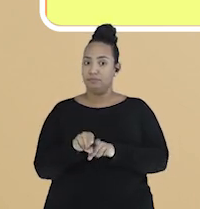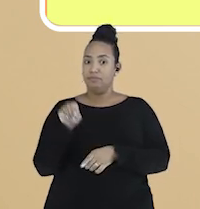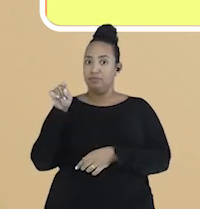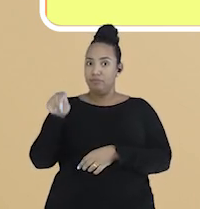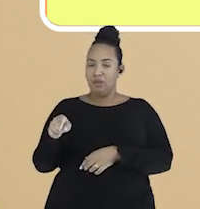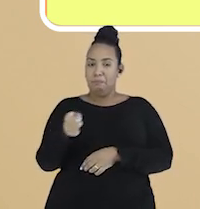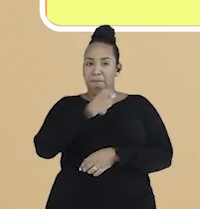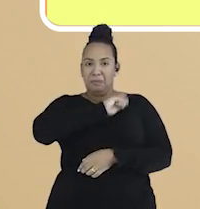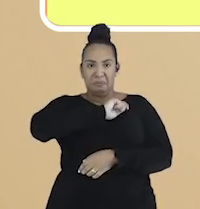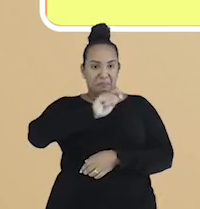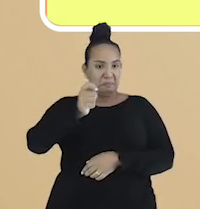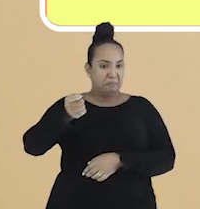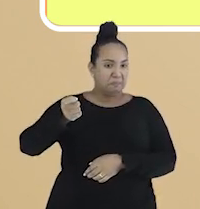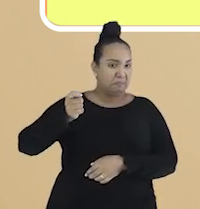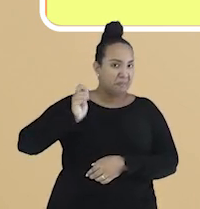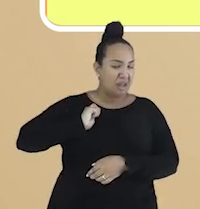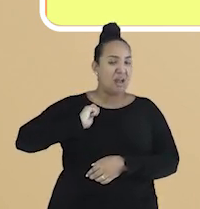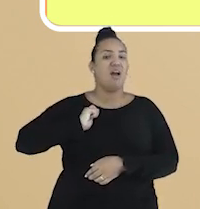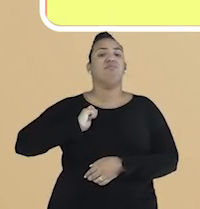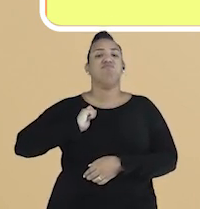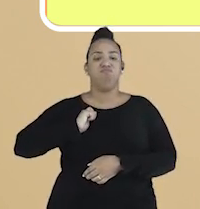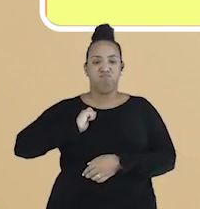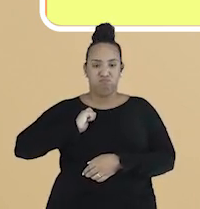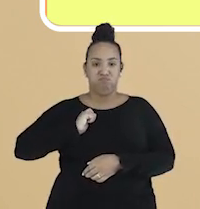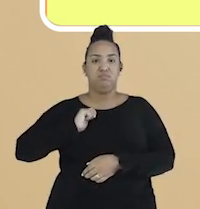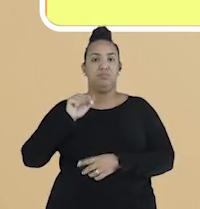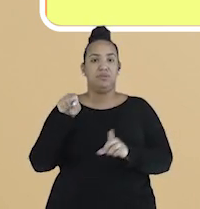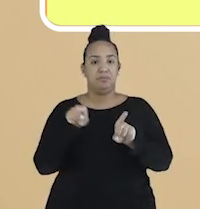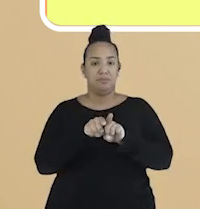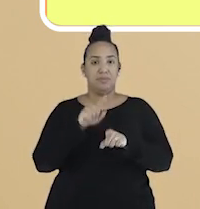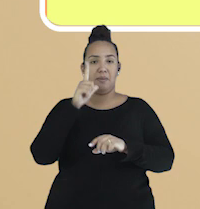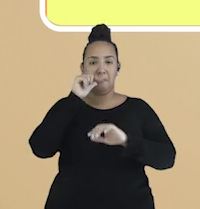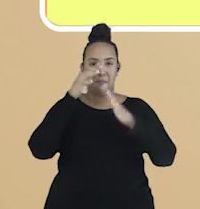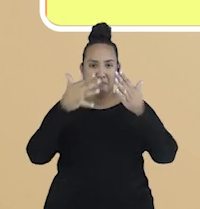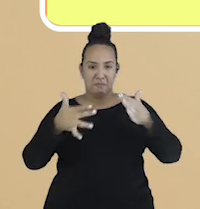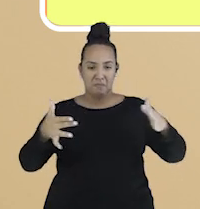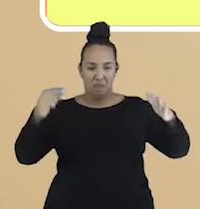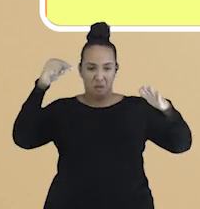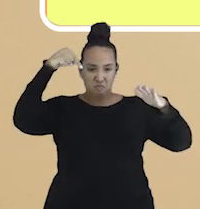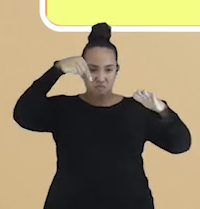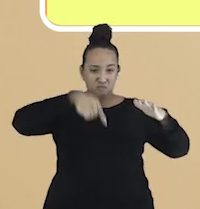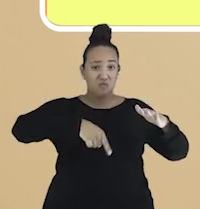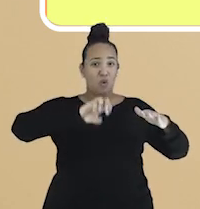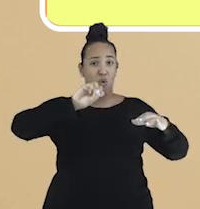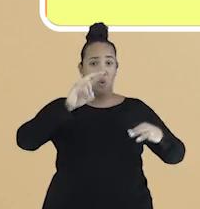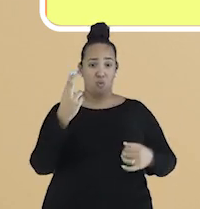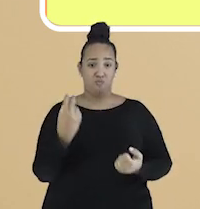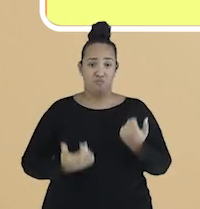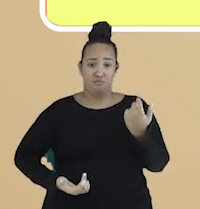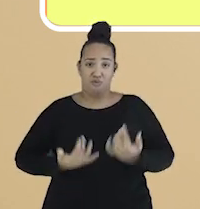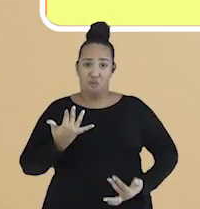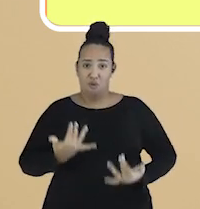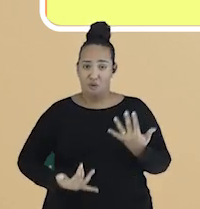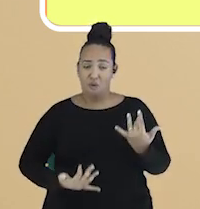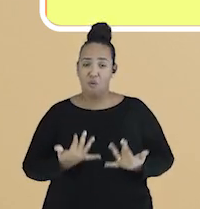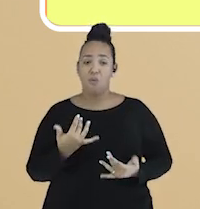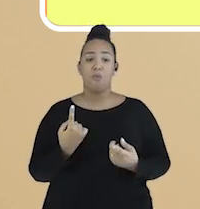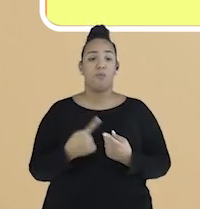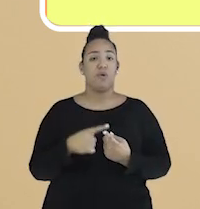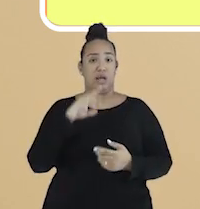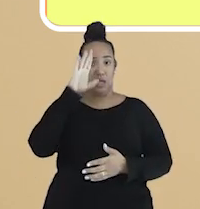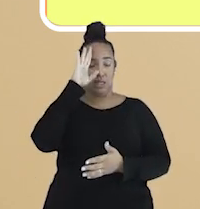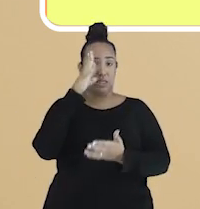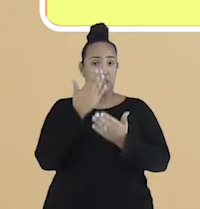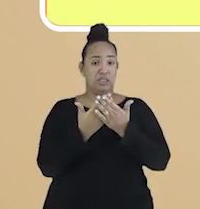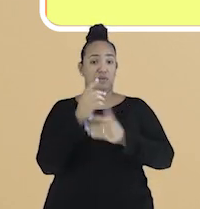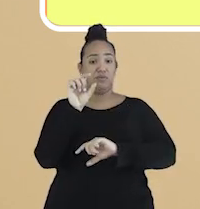de forma cruel, sendo torturadas, afogadas ou até queimadas, pois acreditava-se